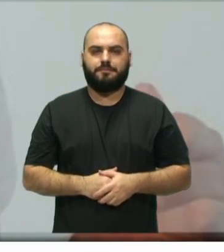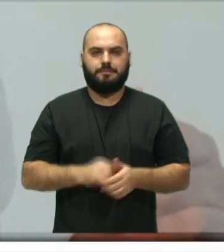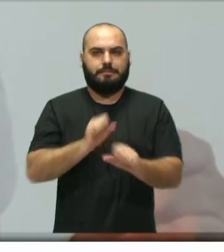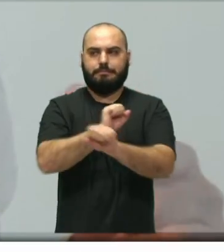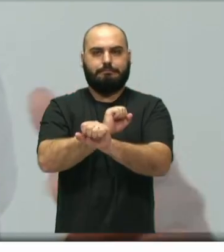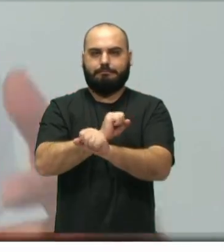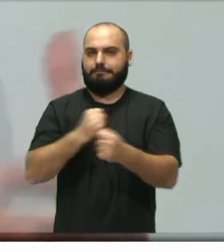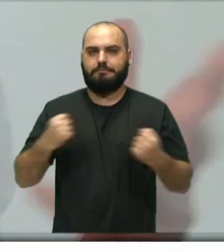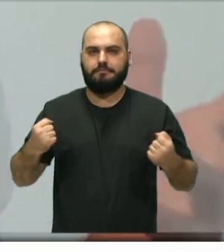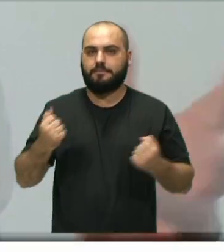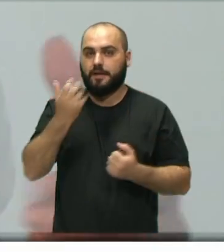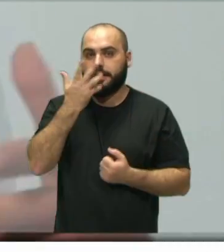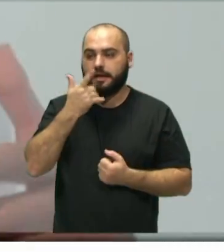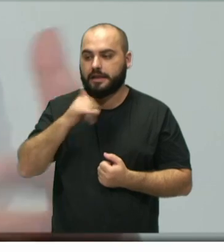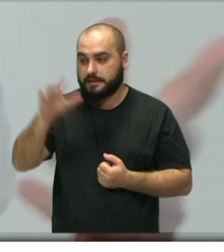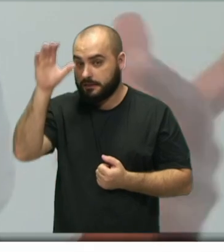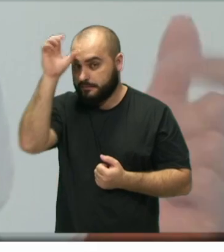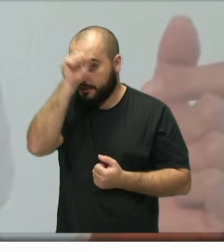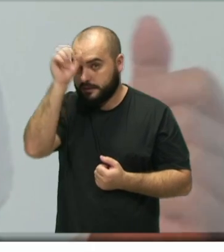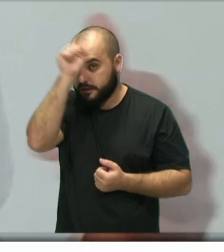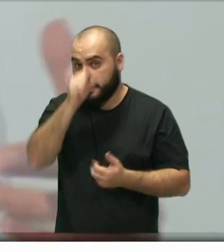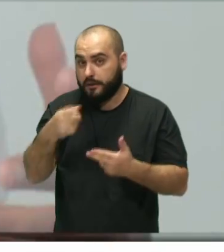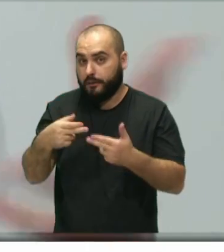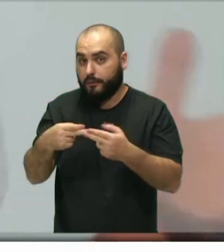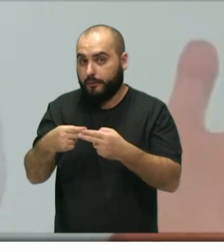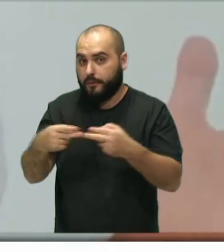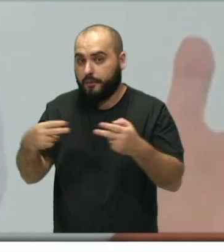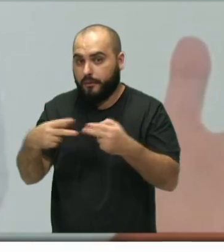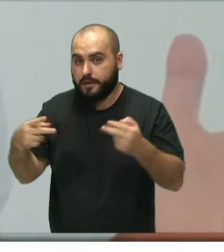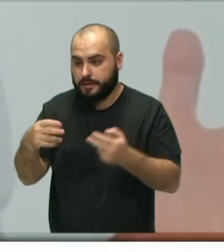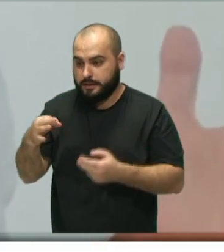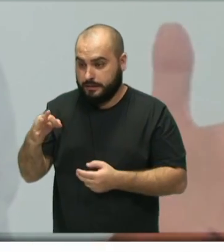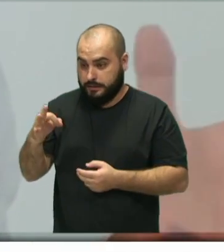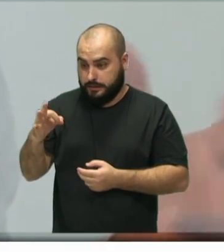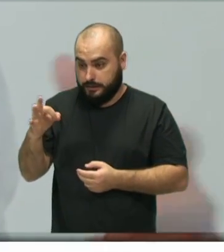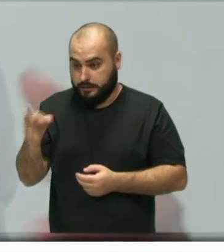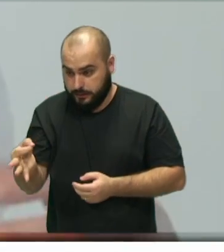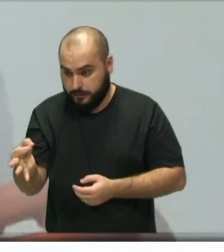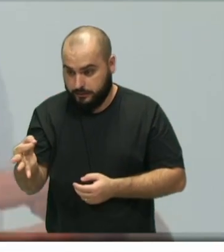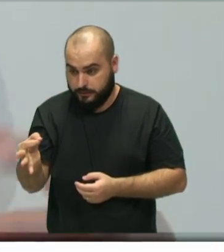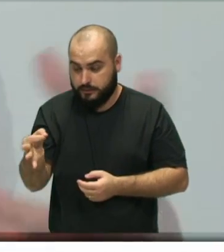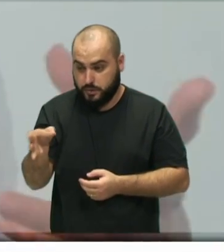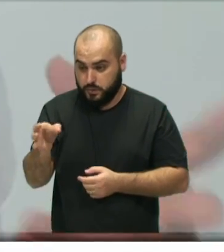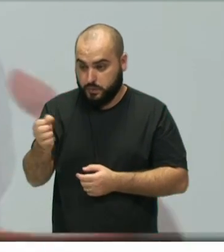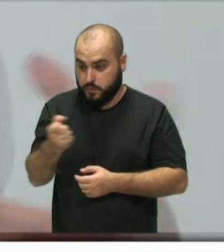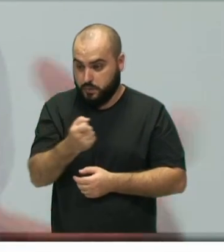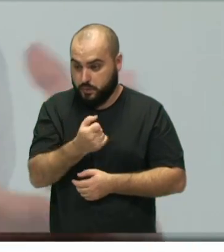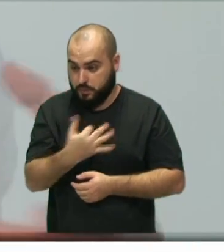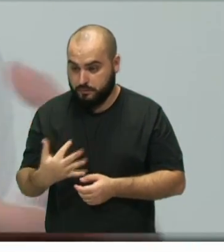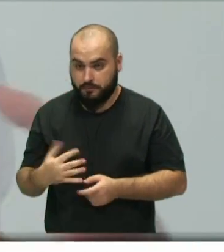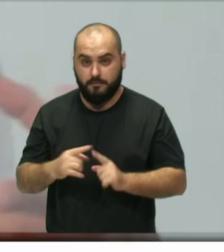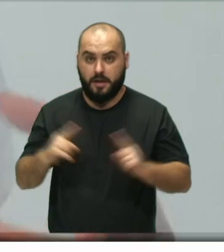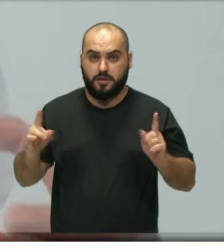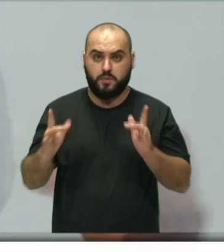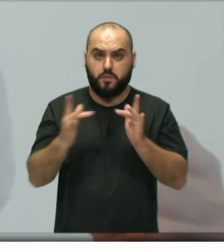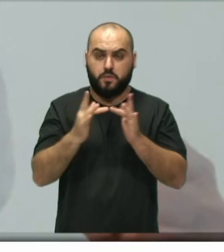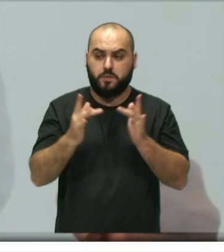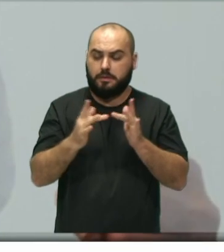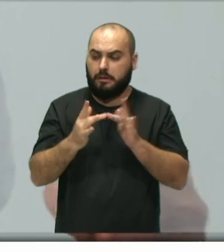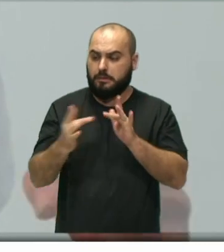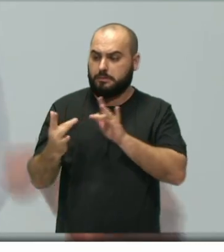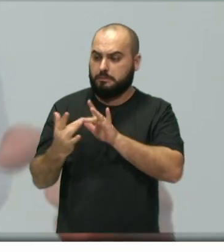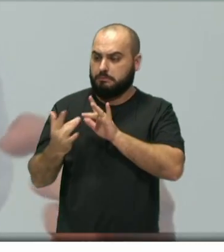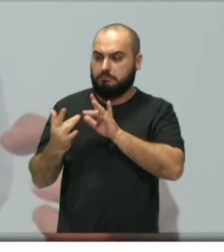você querer que a criança aprenda algo de ciências exatas sem que aquilo não tenha a menor ligação afetiva,